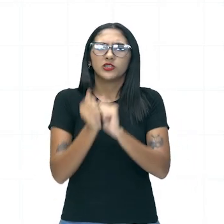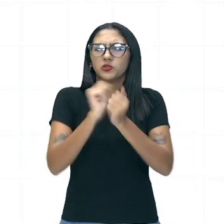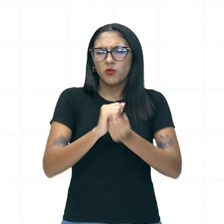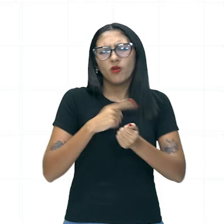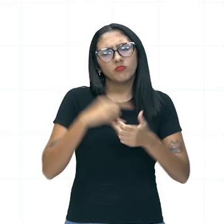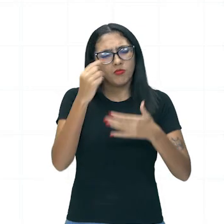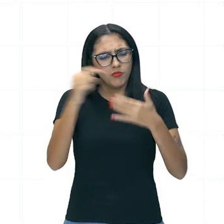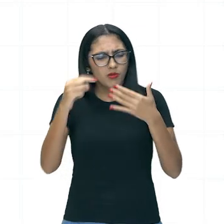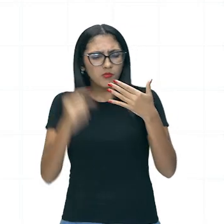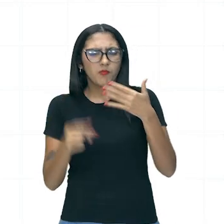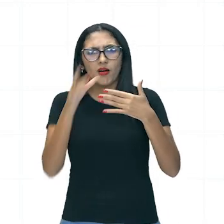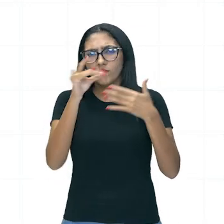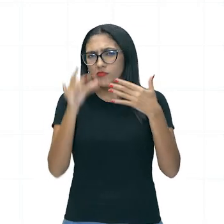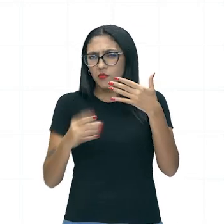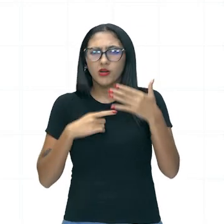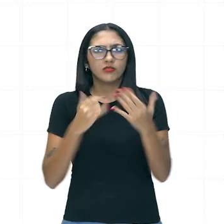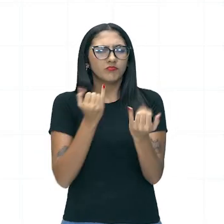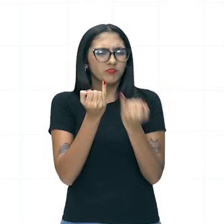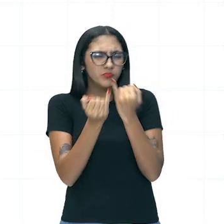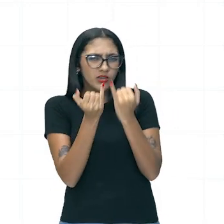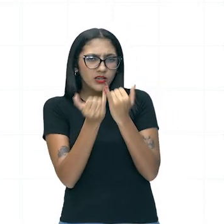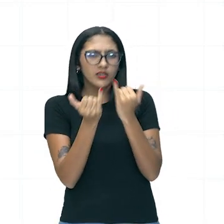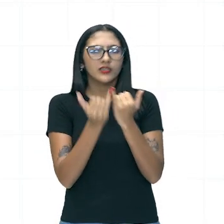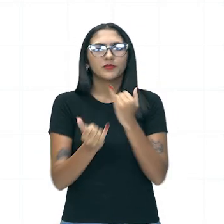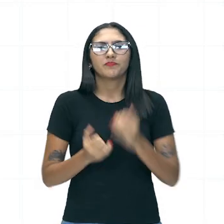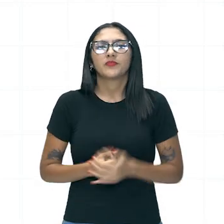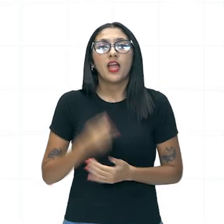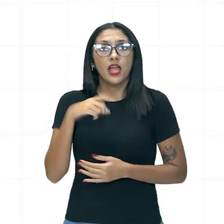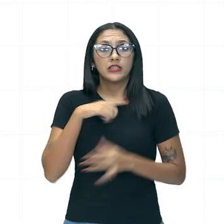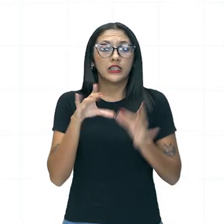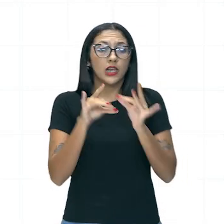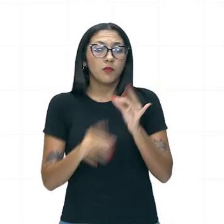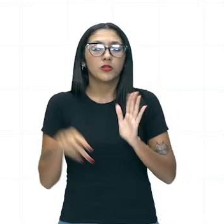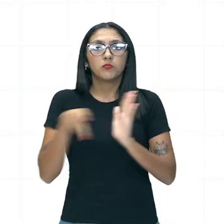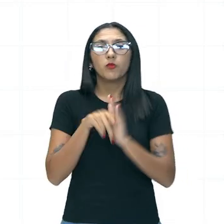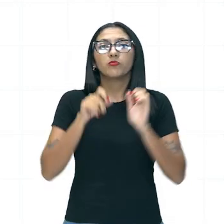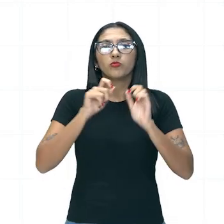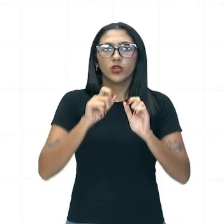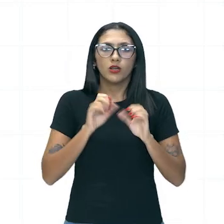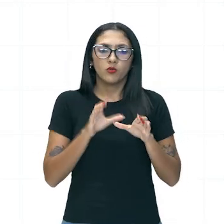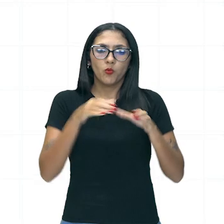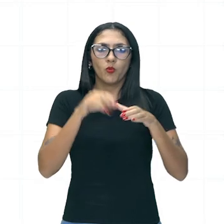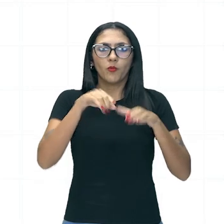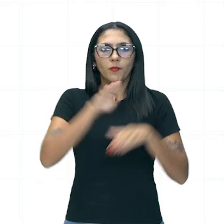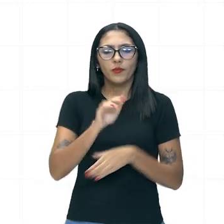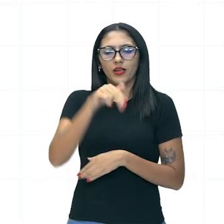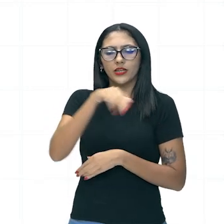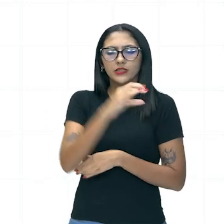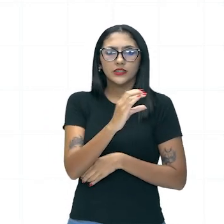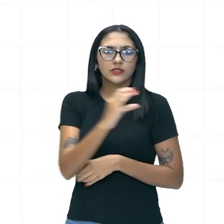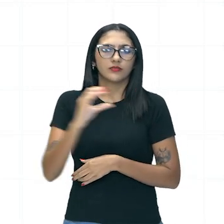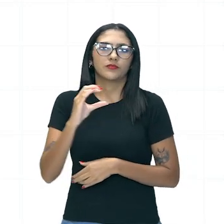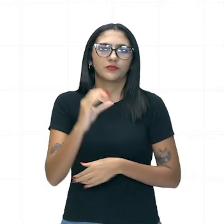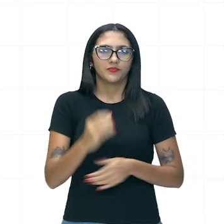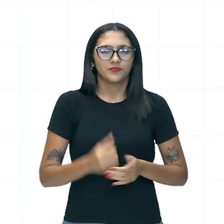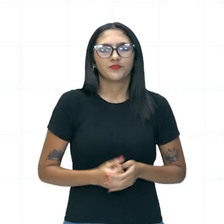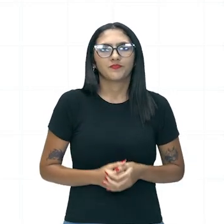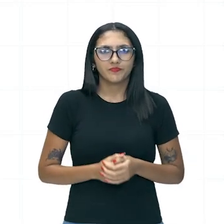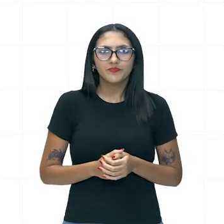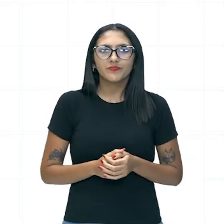essa definição aí é a BNCC. Muito bem, então vocês já entenderam aí um pouco, né,